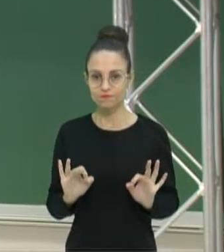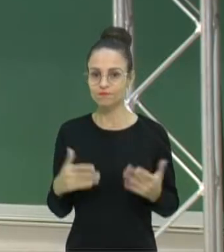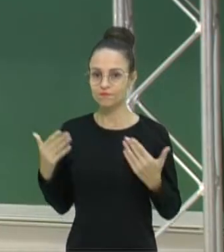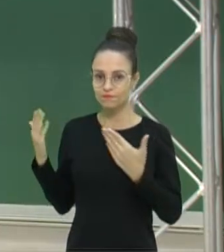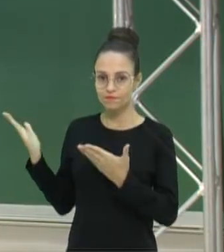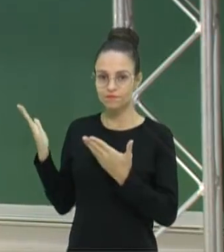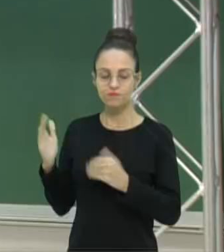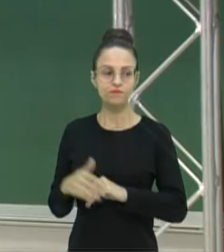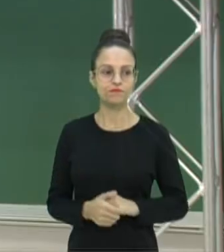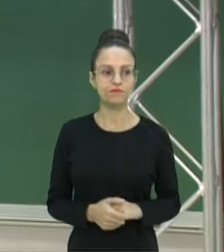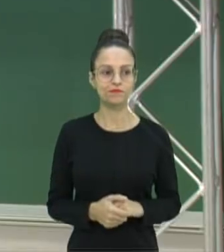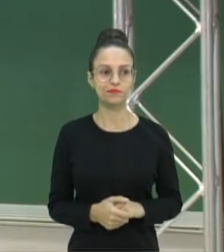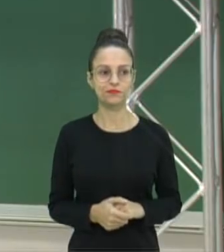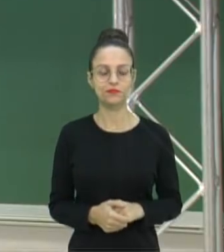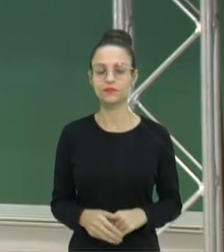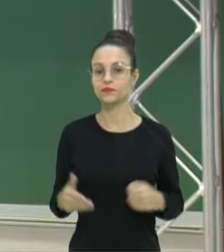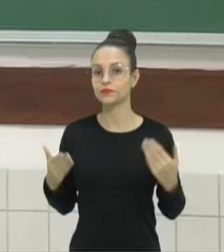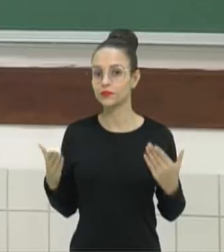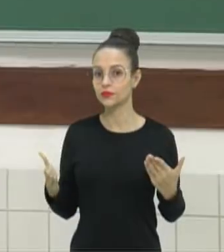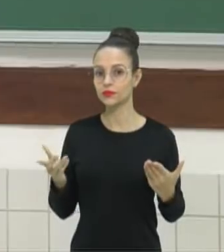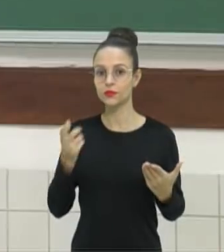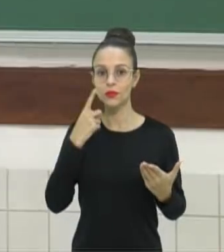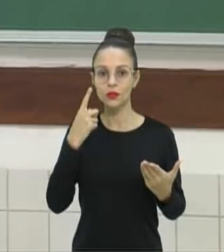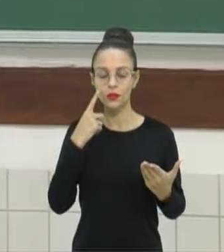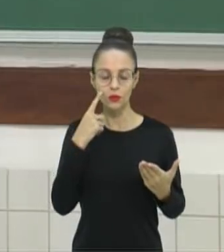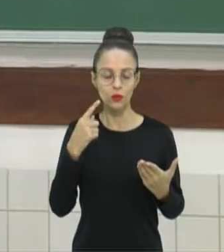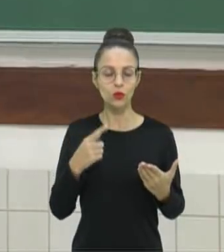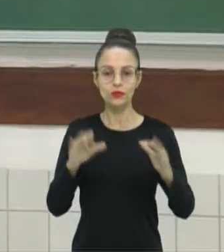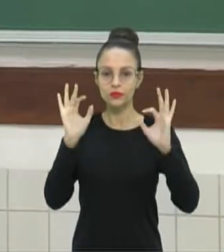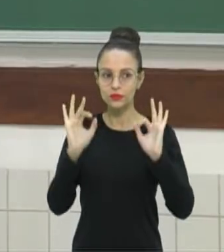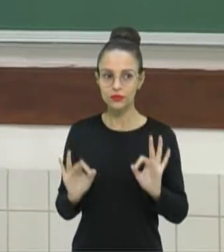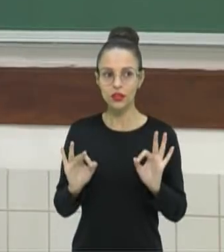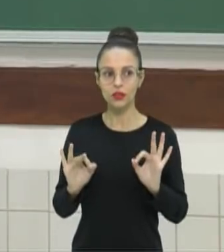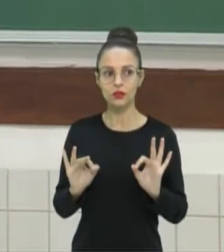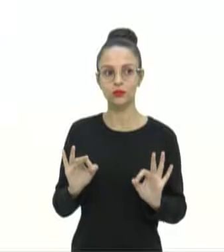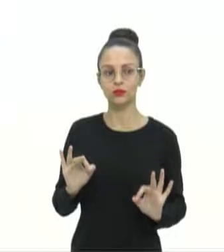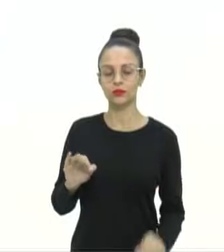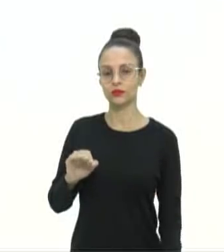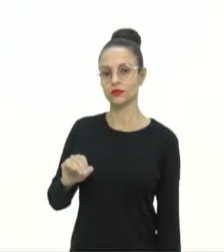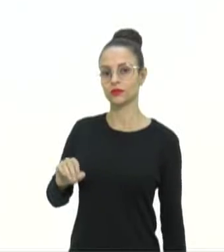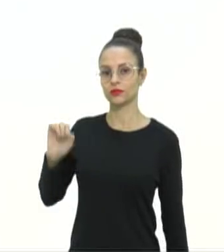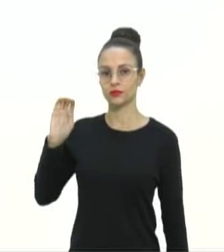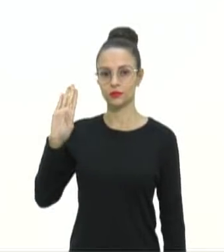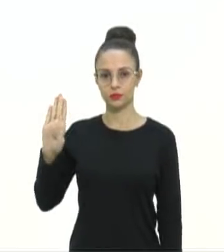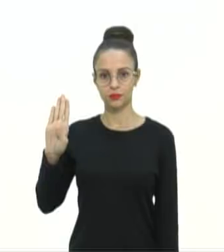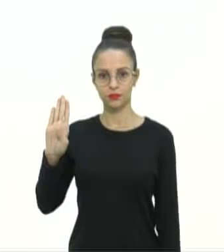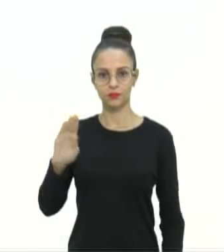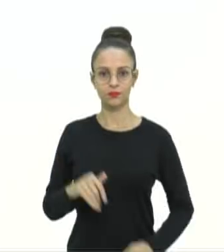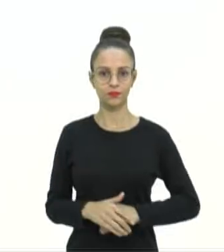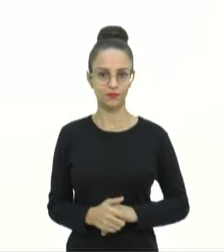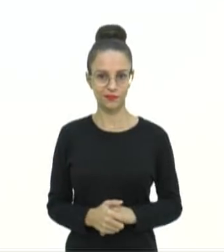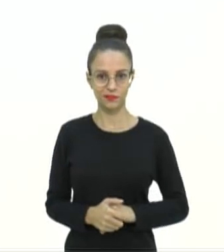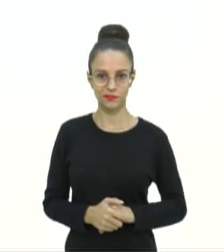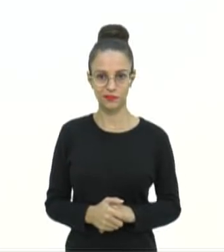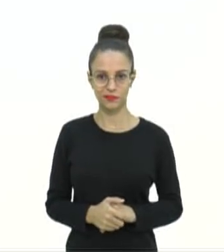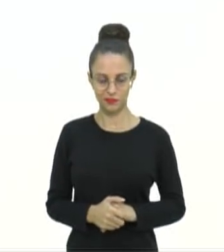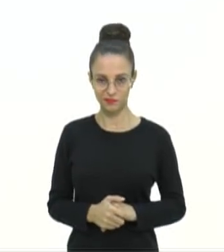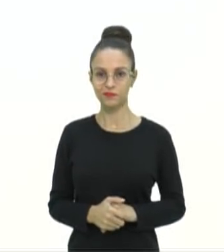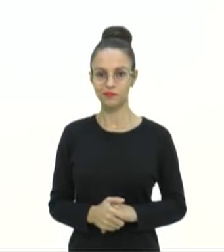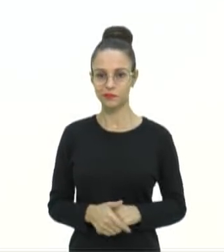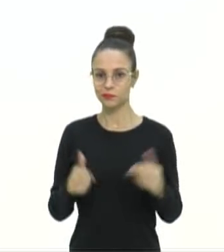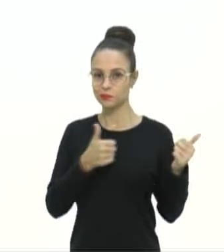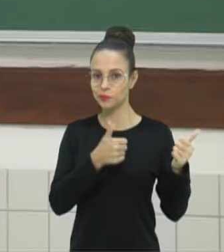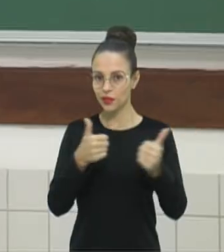aí. Pessoal, então, alternativa correta, alternativa B de bola. Beleza,